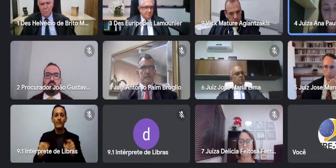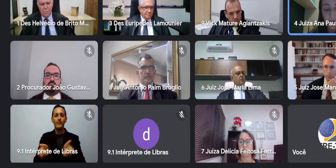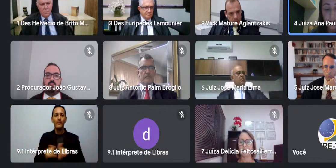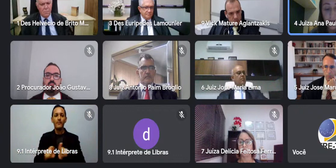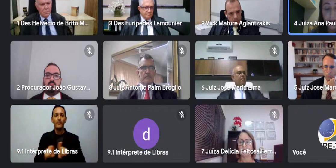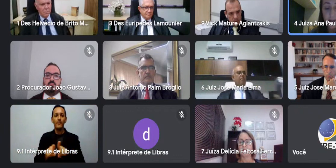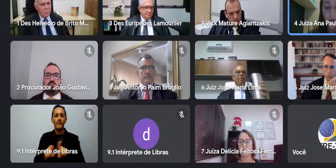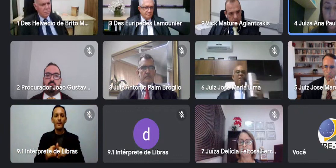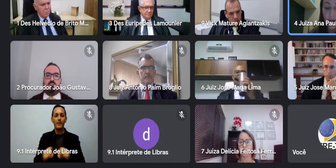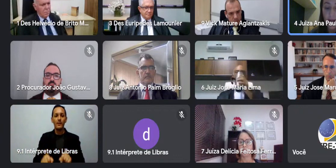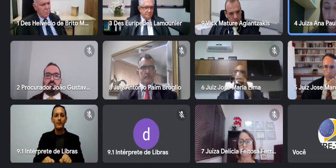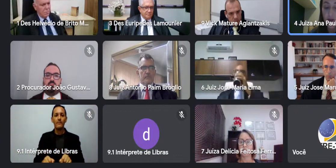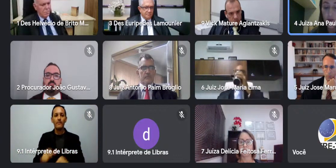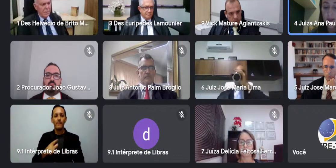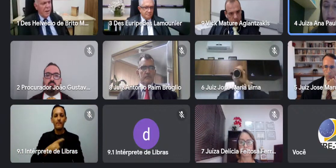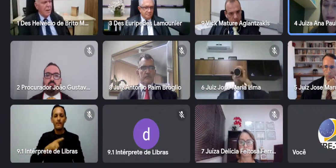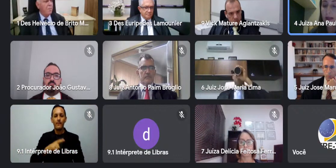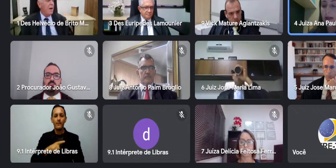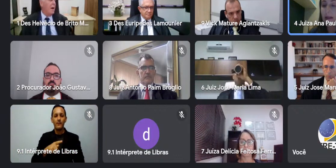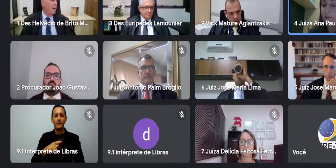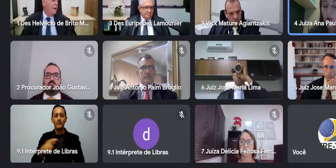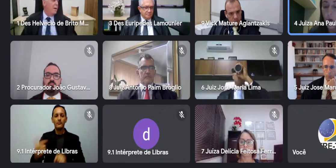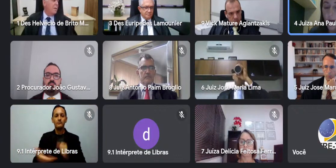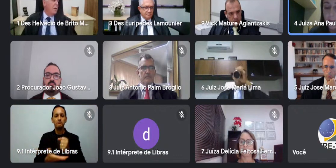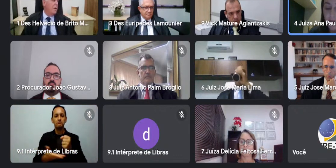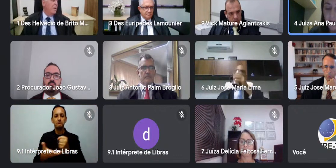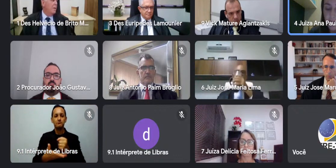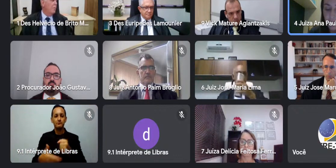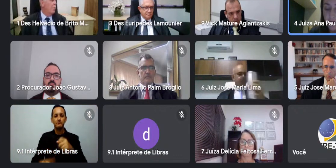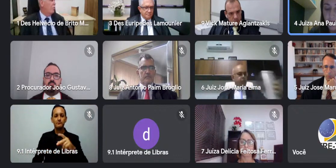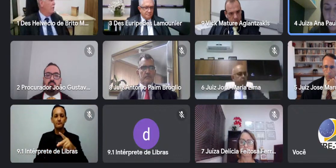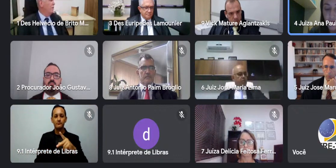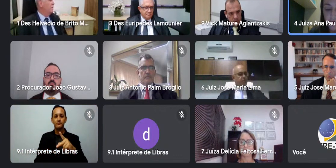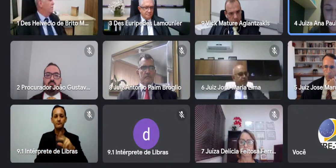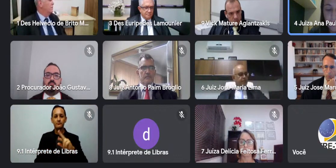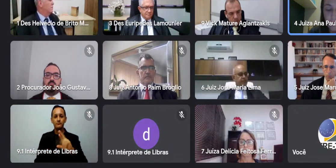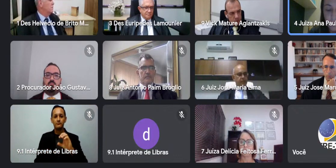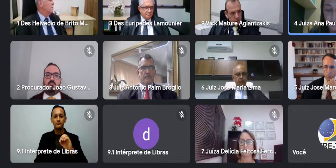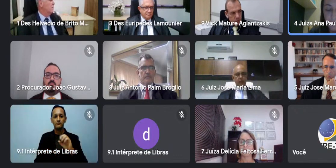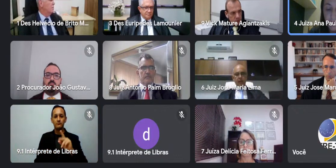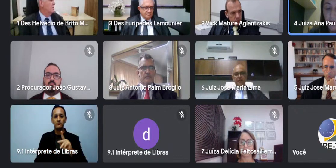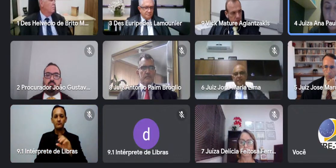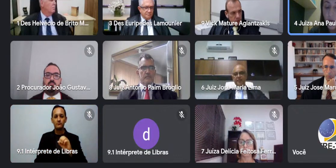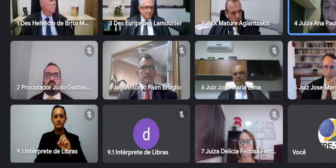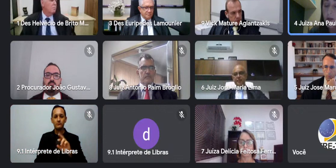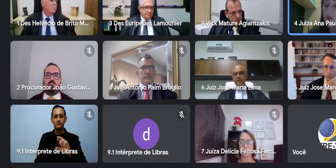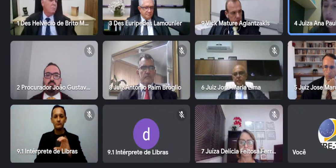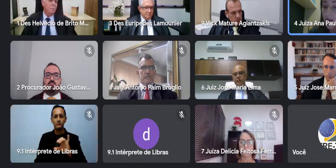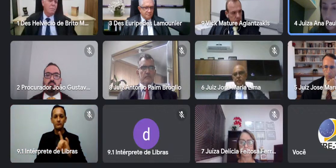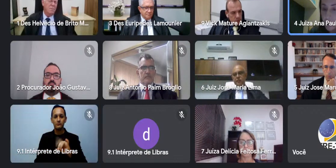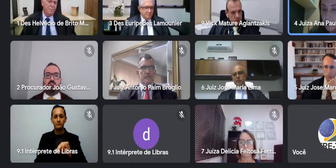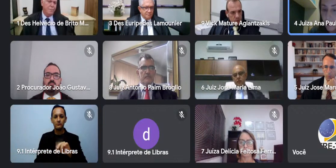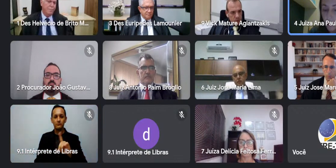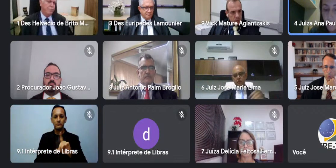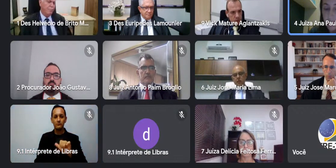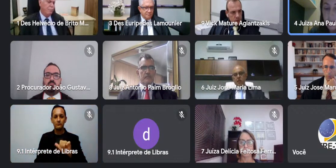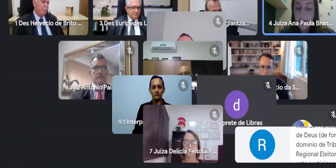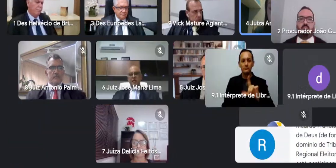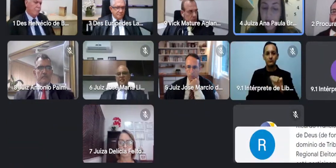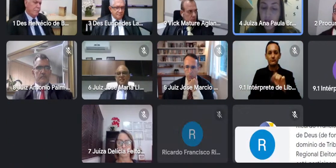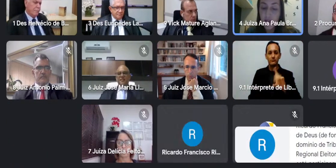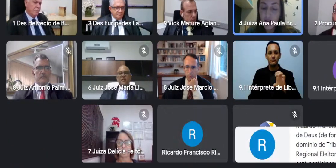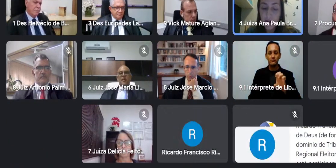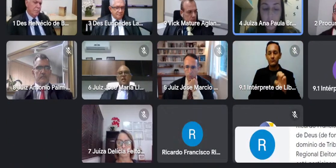é assim o caso a juíza ela ficou a pena final de válido em um ano de reclusão